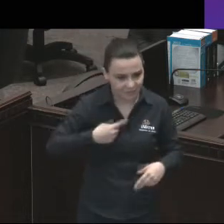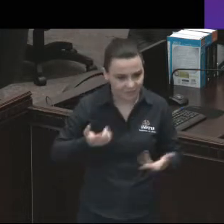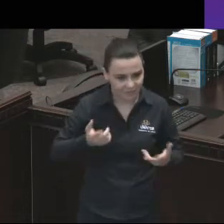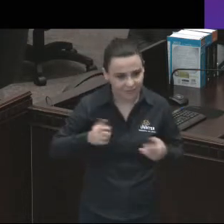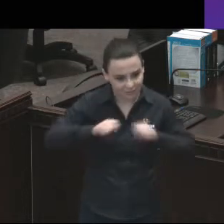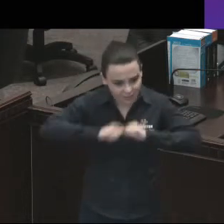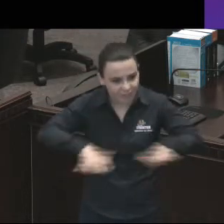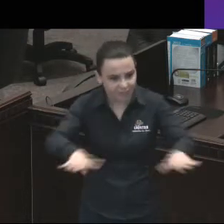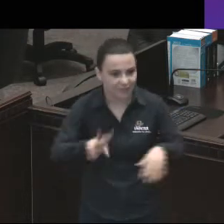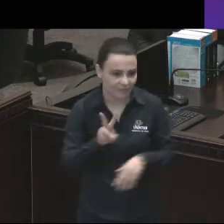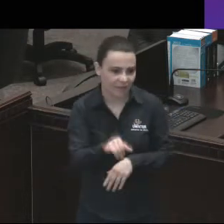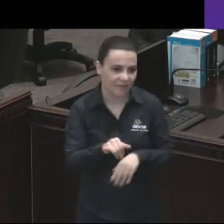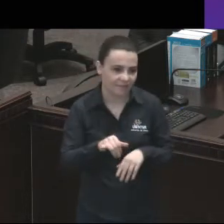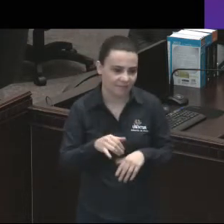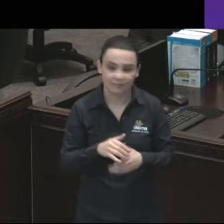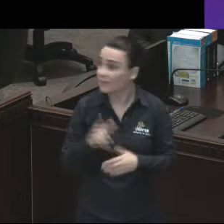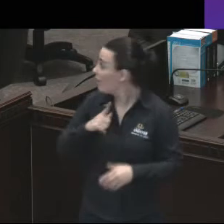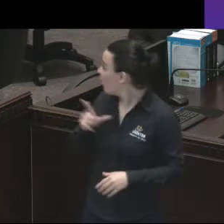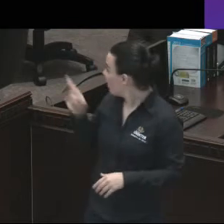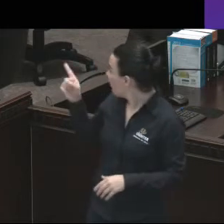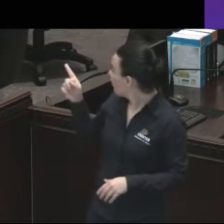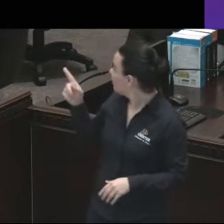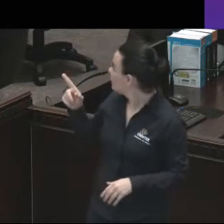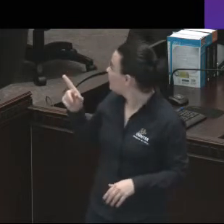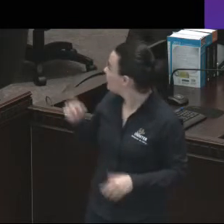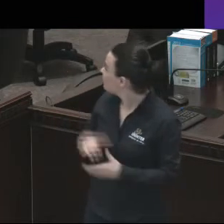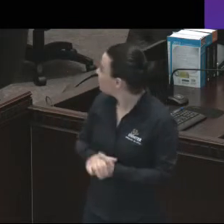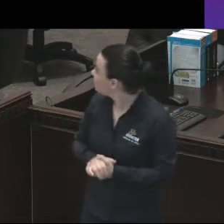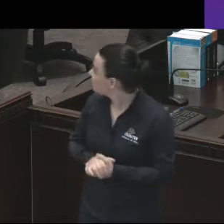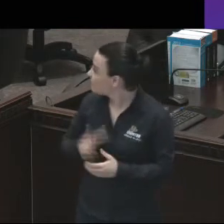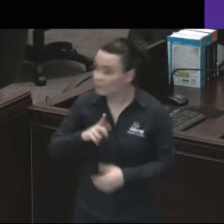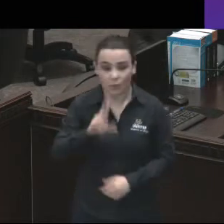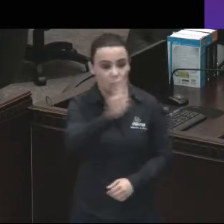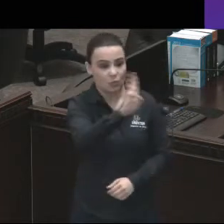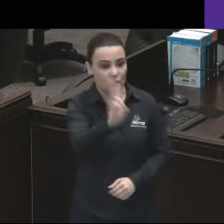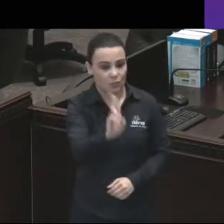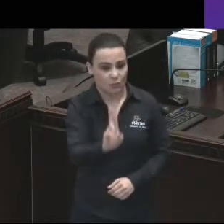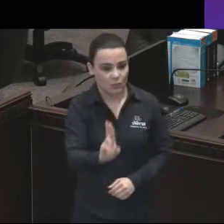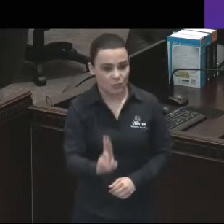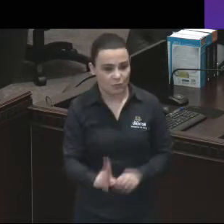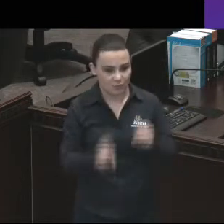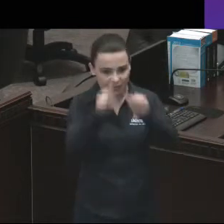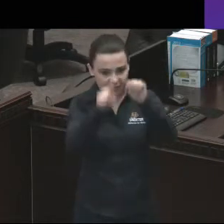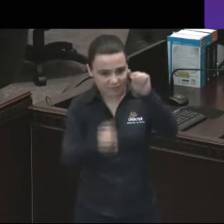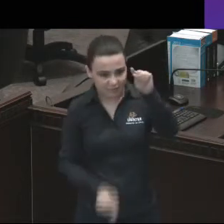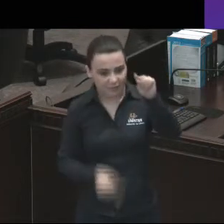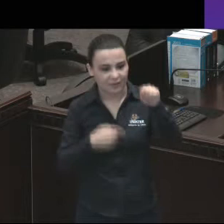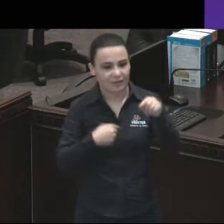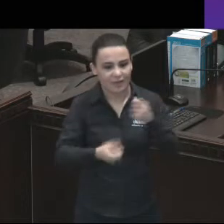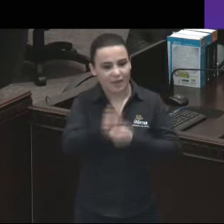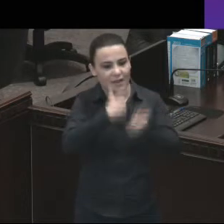aqui, diclofenaco, Voltaren, que ocupam, então, uma posição bastante grande, junto com